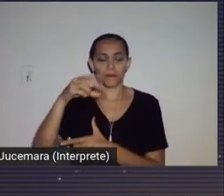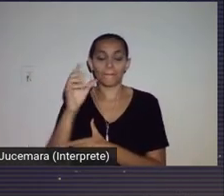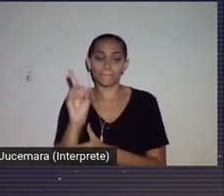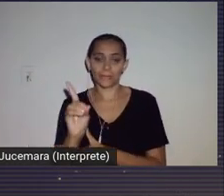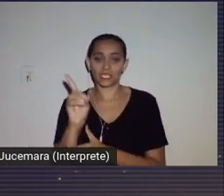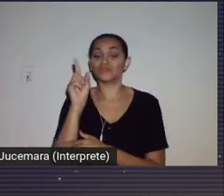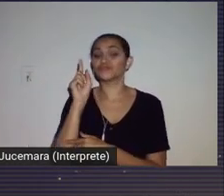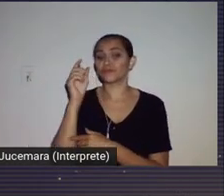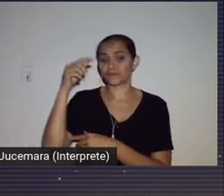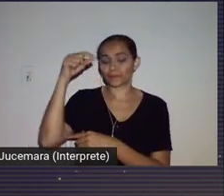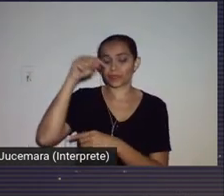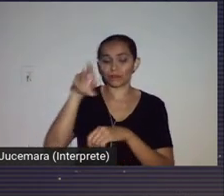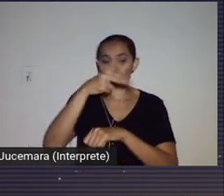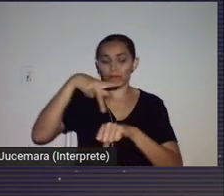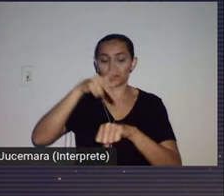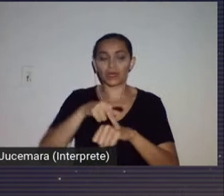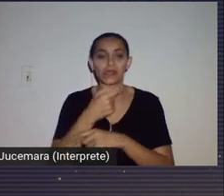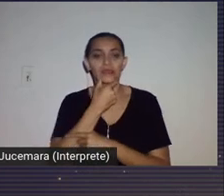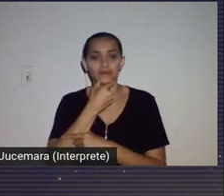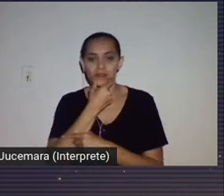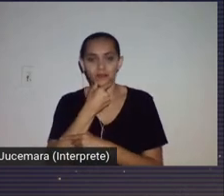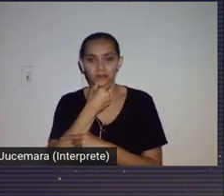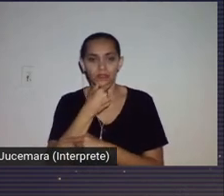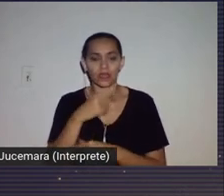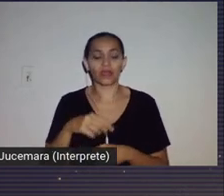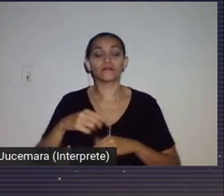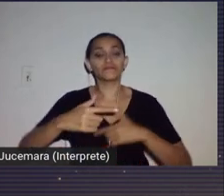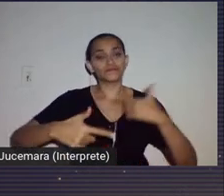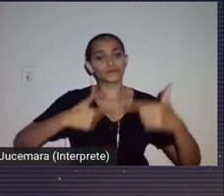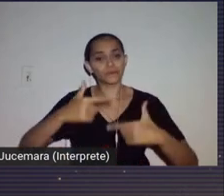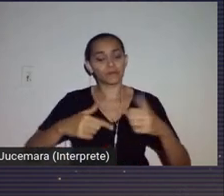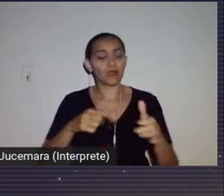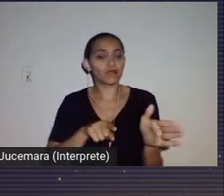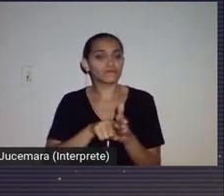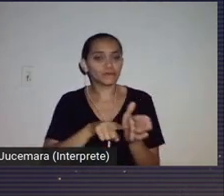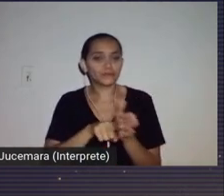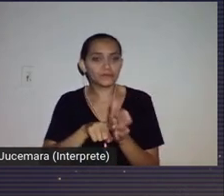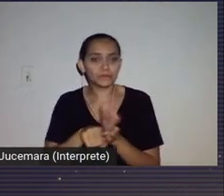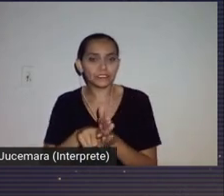envolve utilizar Deep Learning e pesquisa, Machine Learning, Deep Learning,